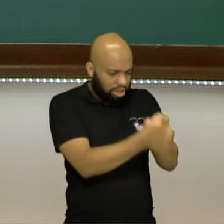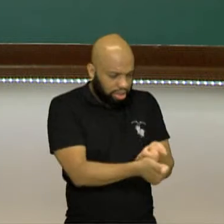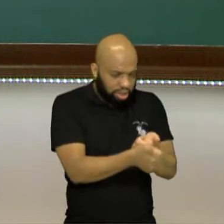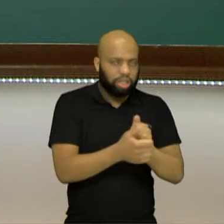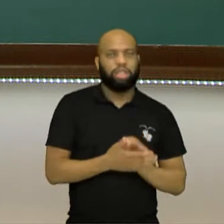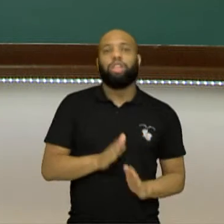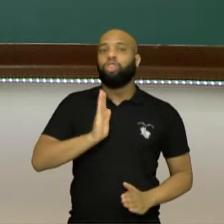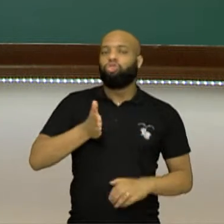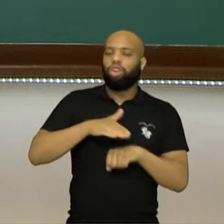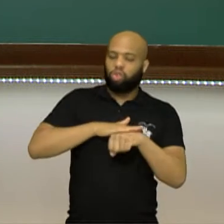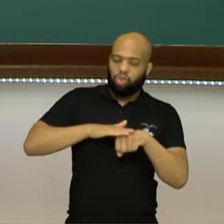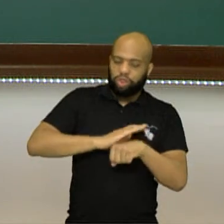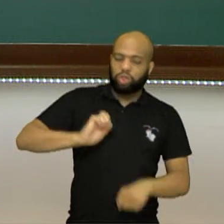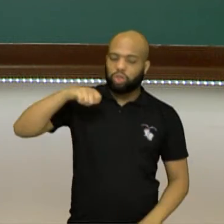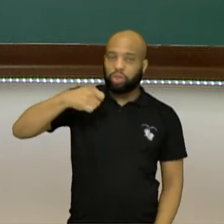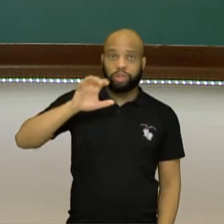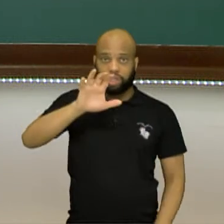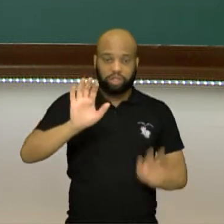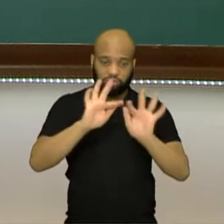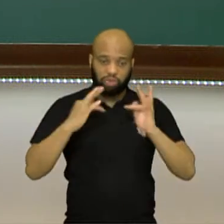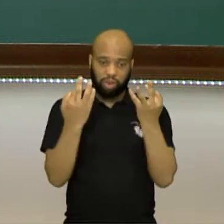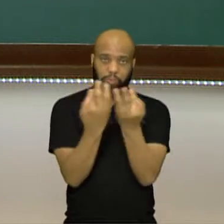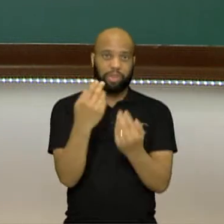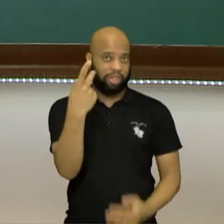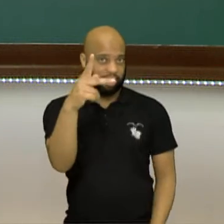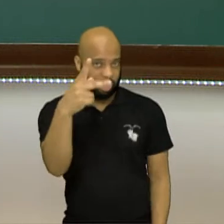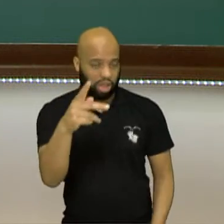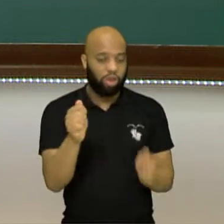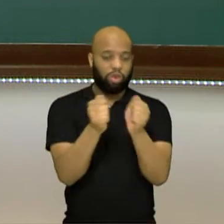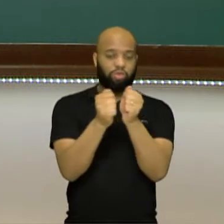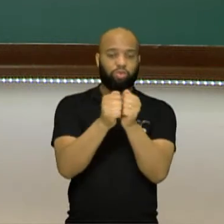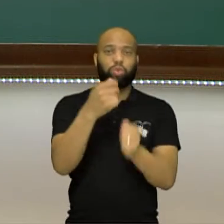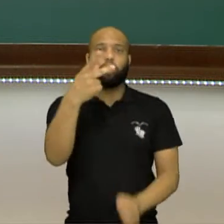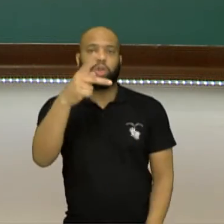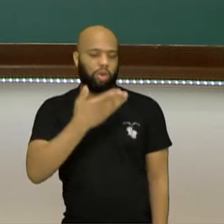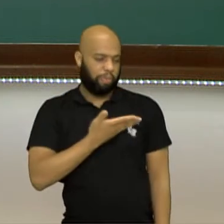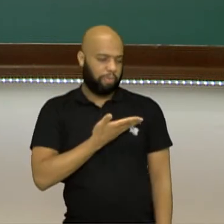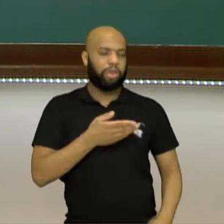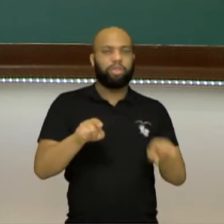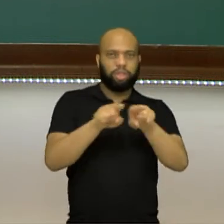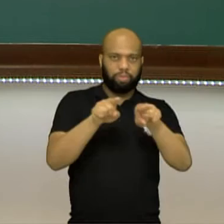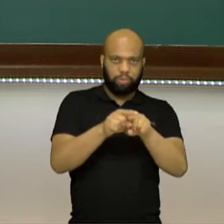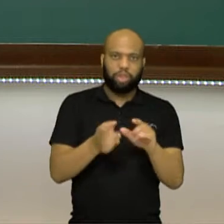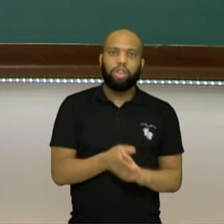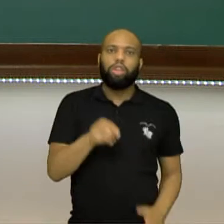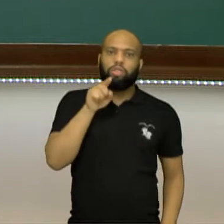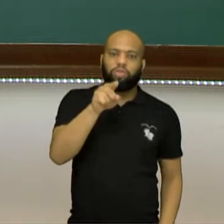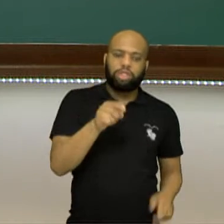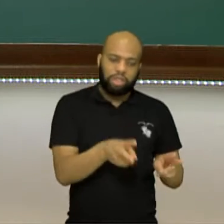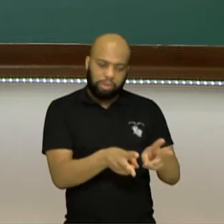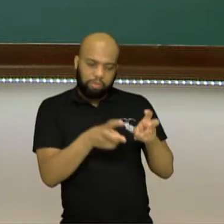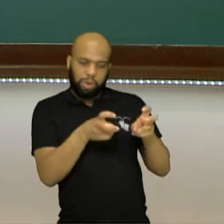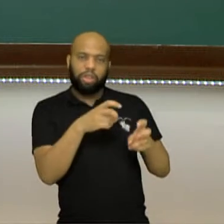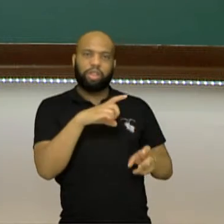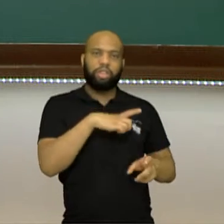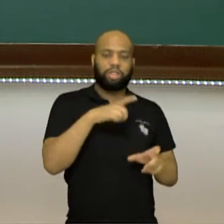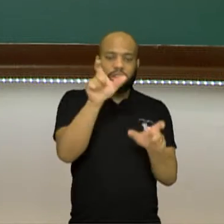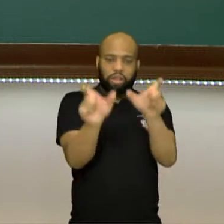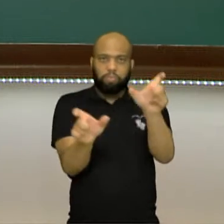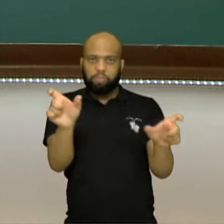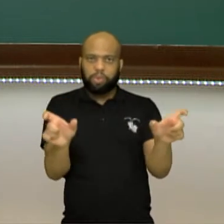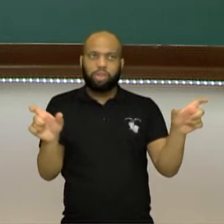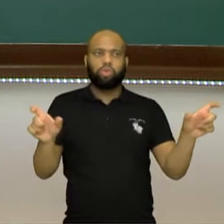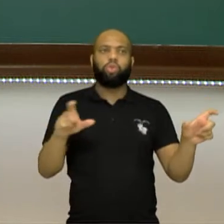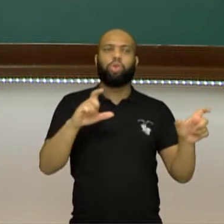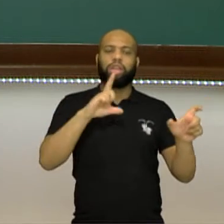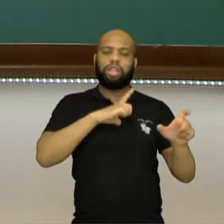sobre isso na sua família, com seus colegas? Como é isso entre vocês? Percebeu que as pessoas se comportam de maneira